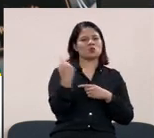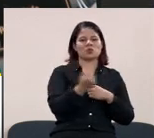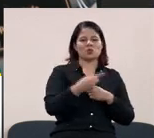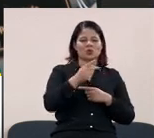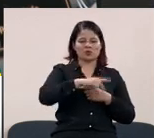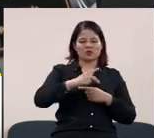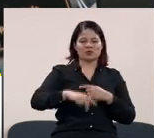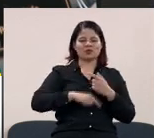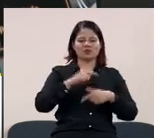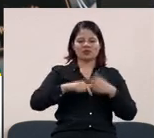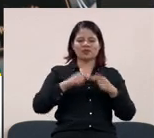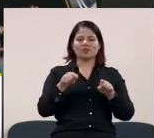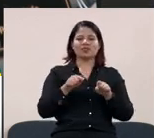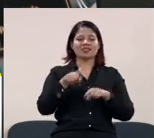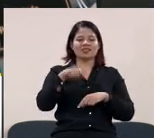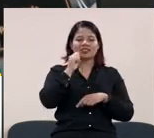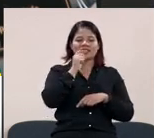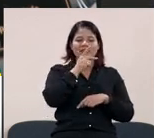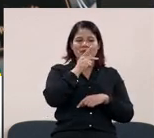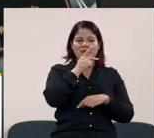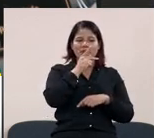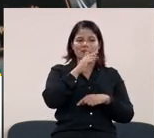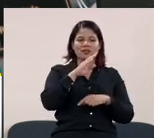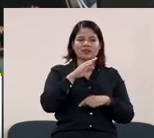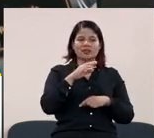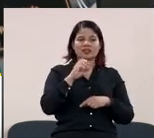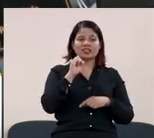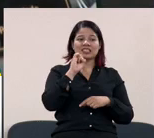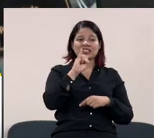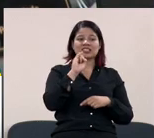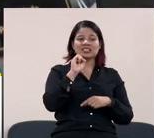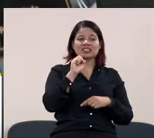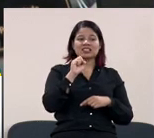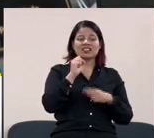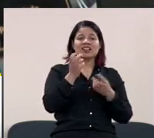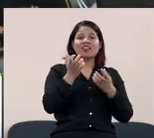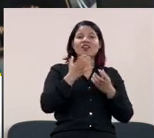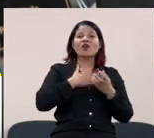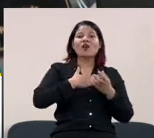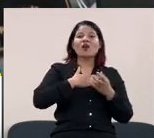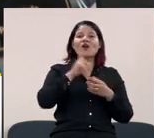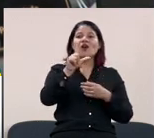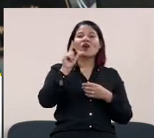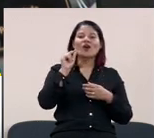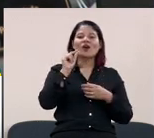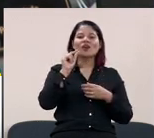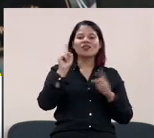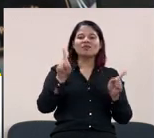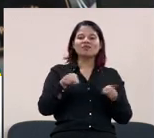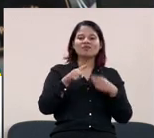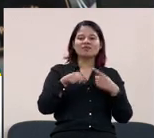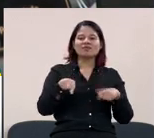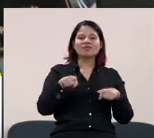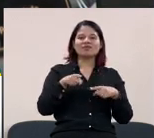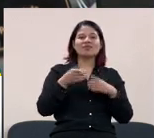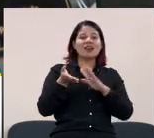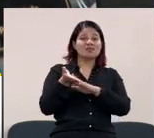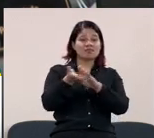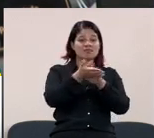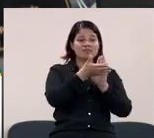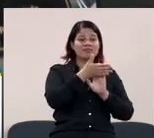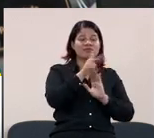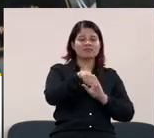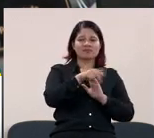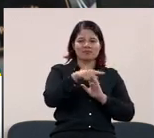do Amapá. Eu, se desse para tocar um pouquinho a música que eu escolhi para homenagear os professores, não